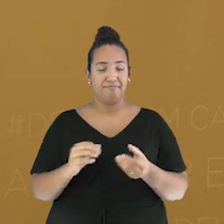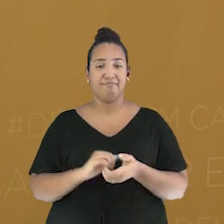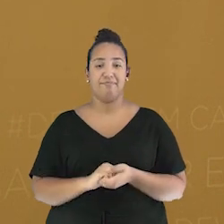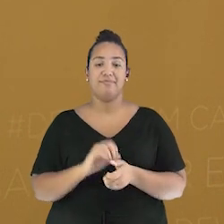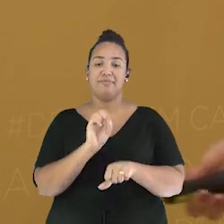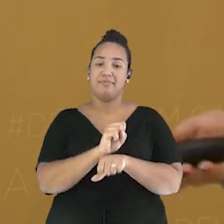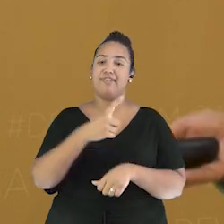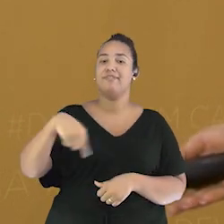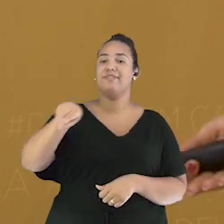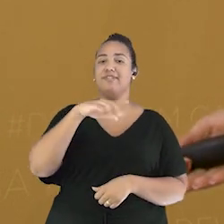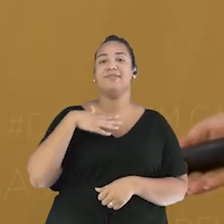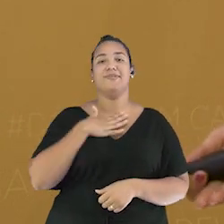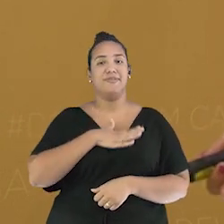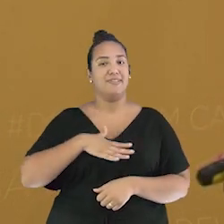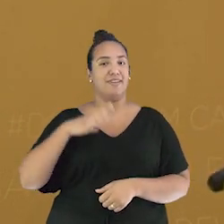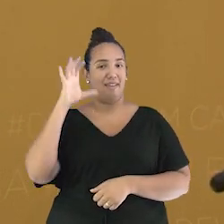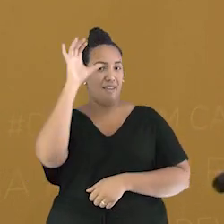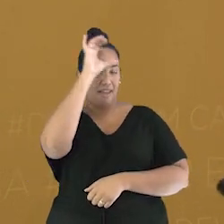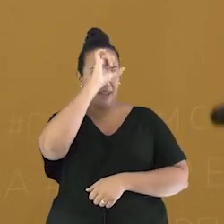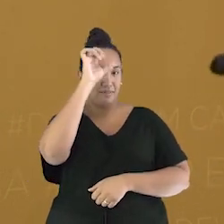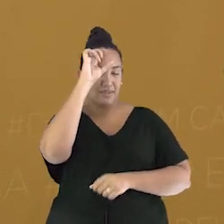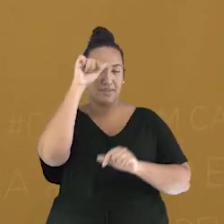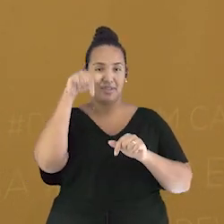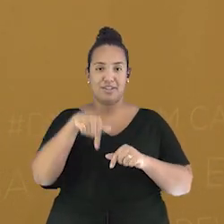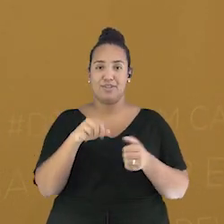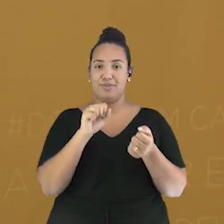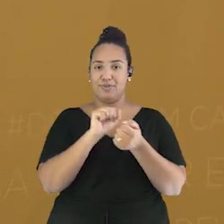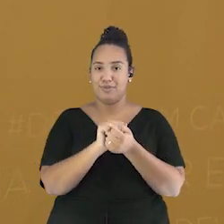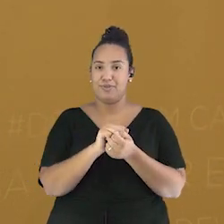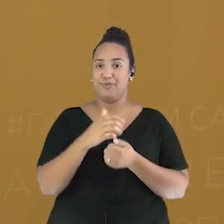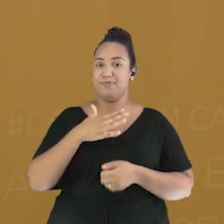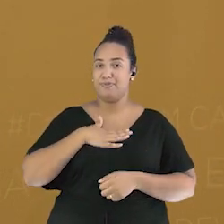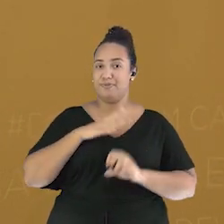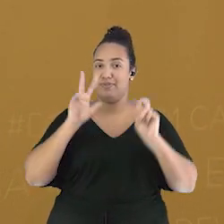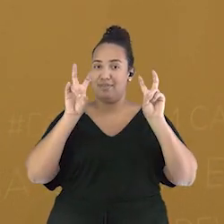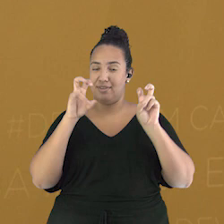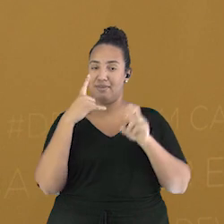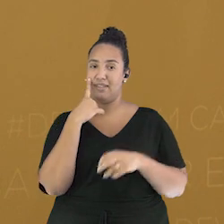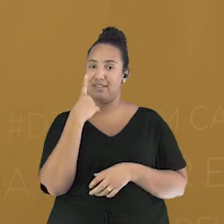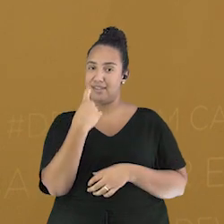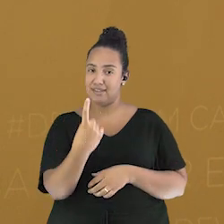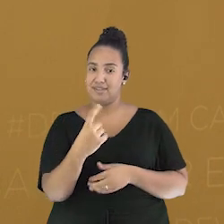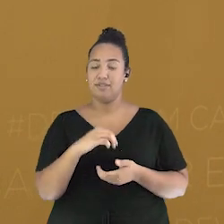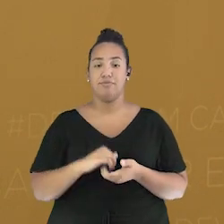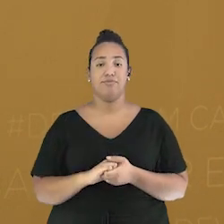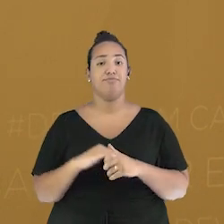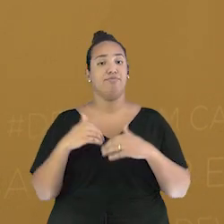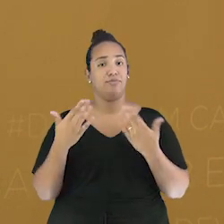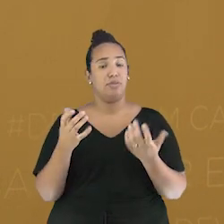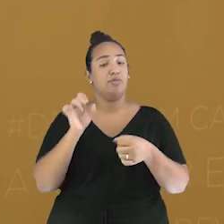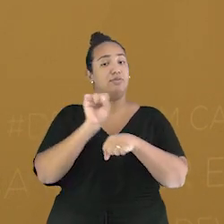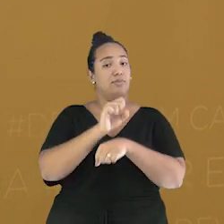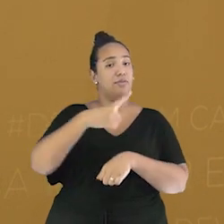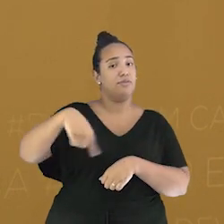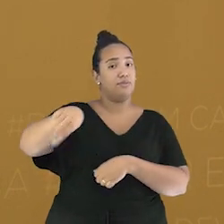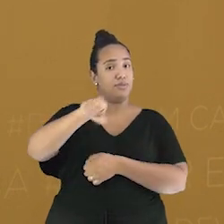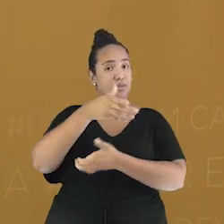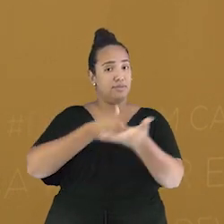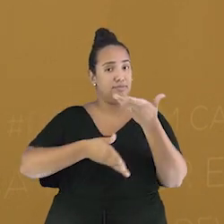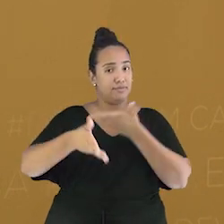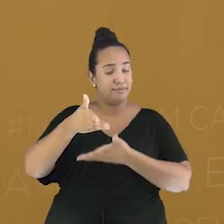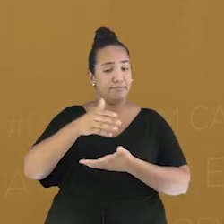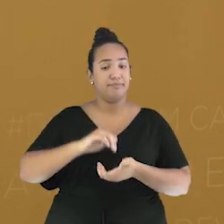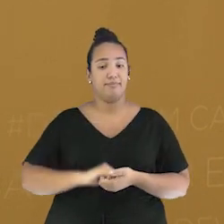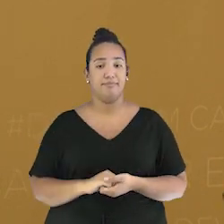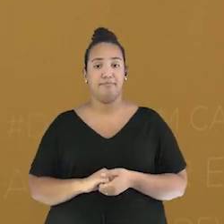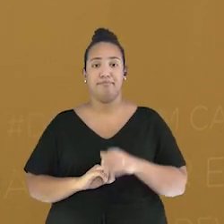tenham gostado e aprendido bastante aqui comigo com esse tema muito interessante. Então eu conto com a sua presença. É só pegar o